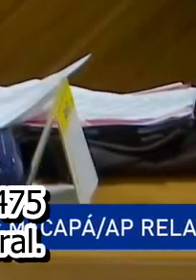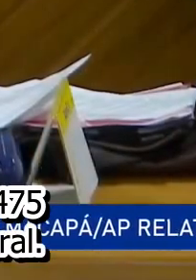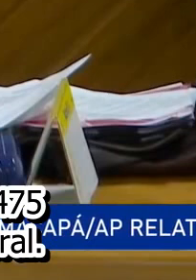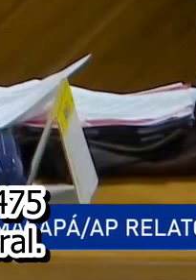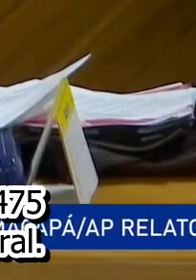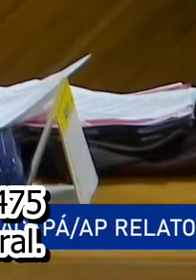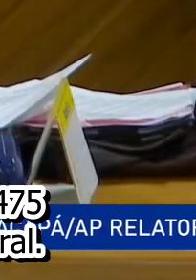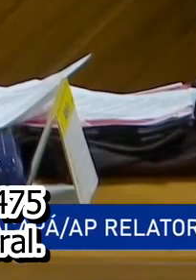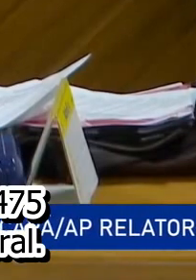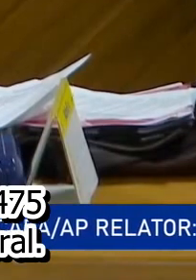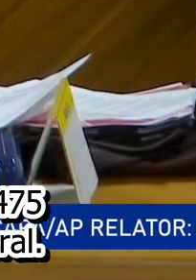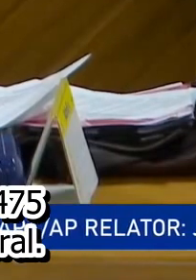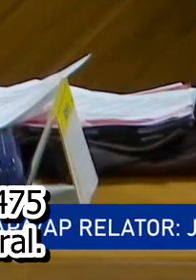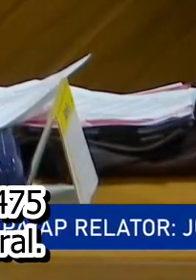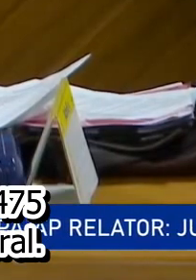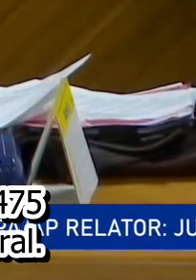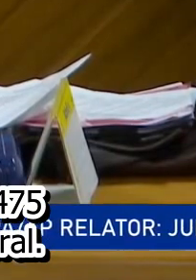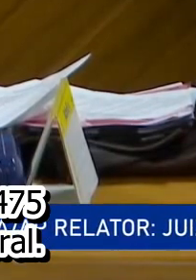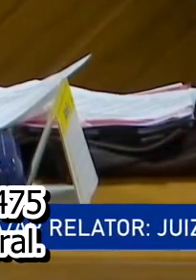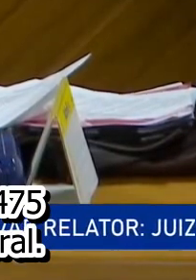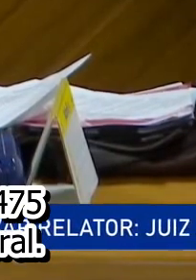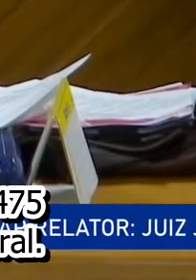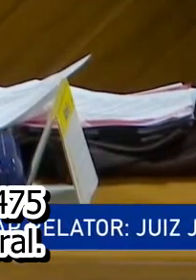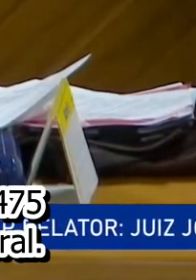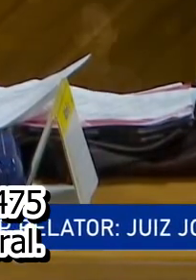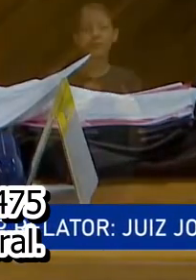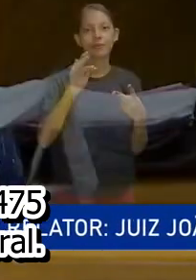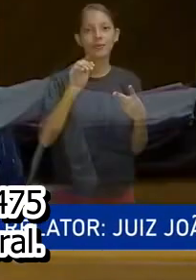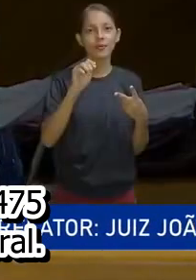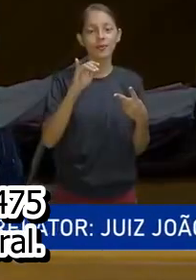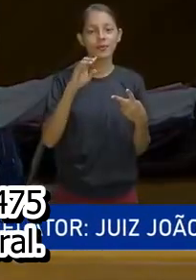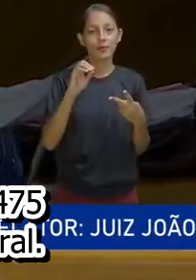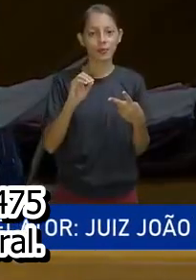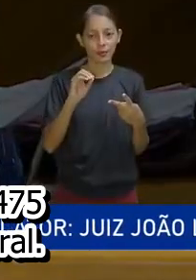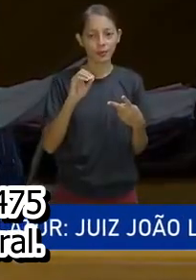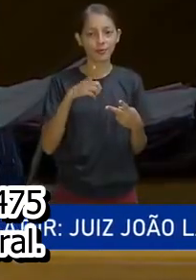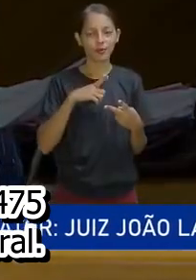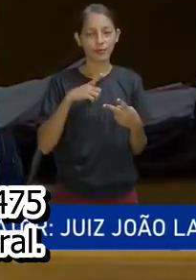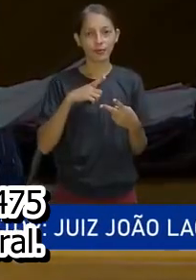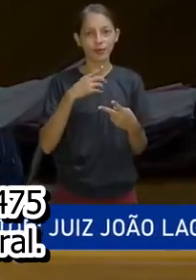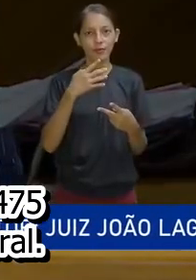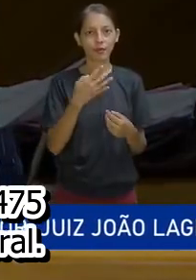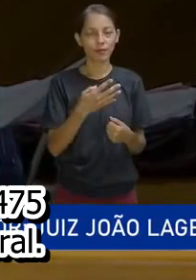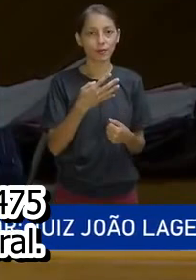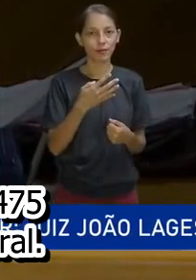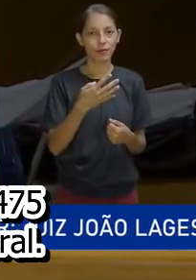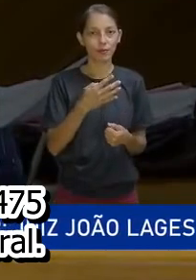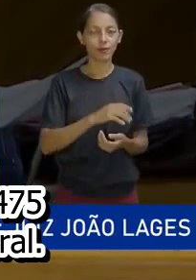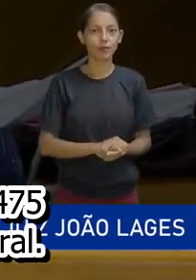Fábio Jucá, que obteve 475 votos, ou seja, apenas